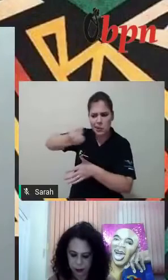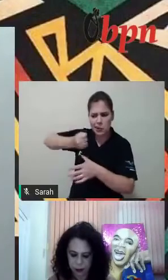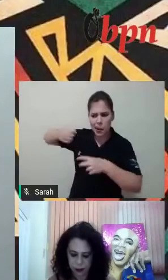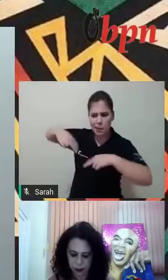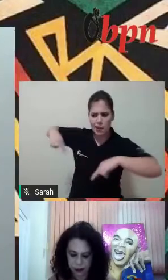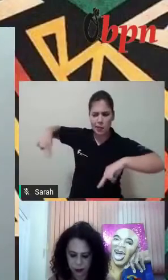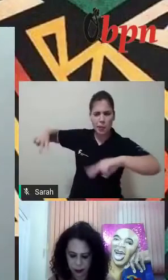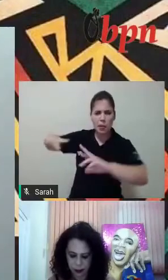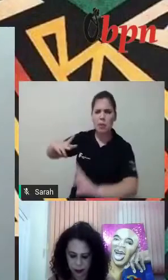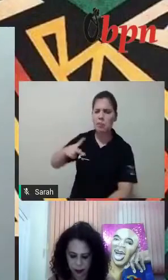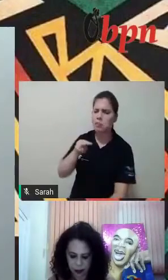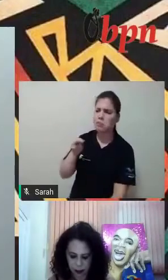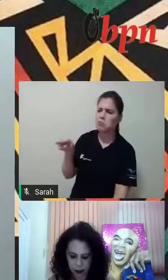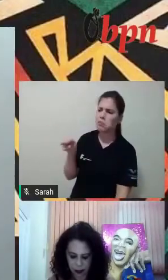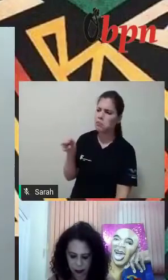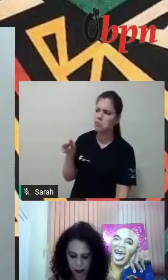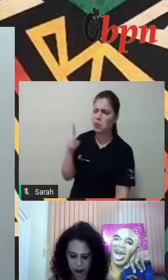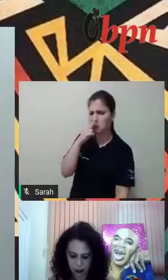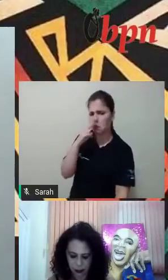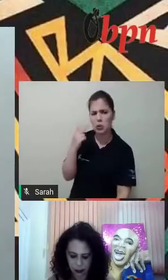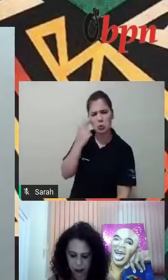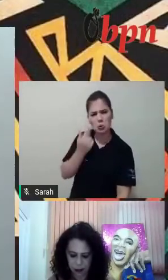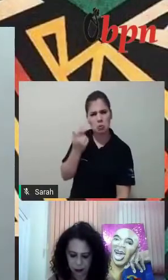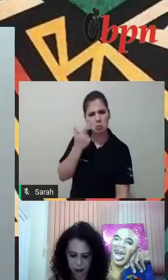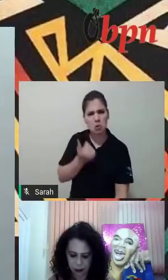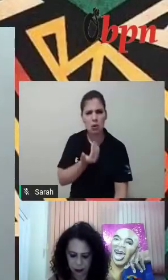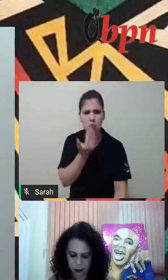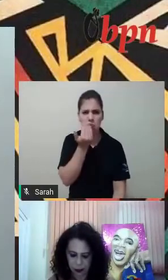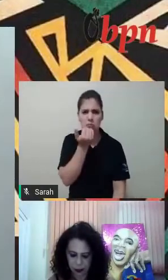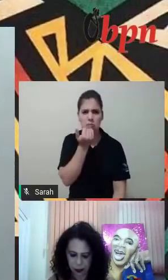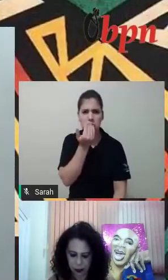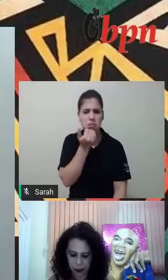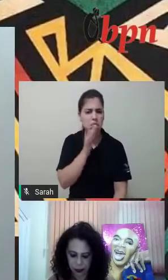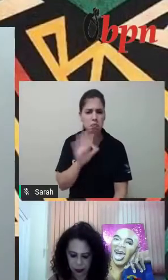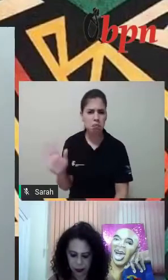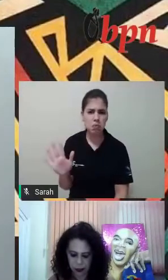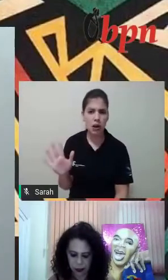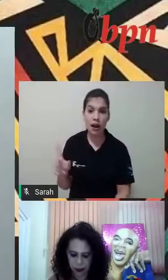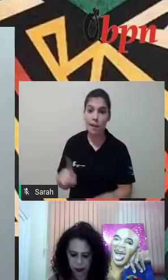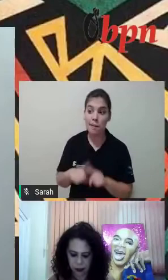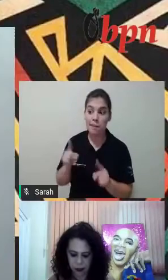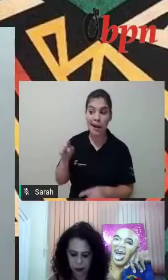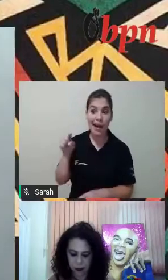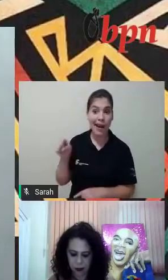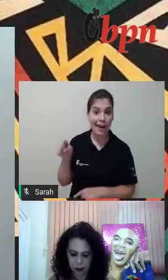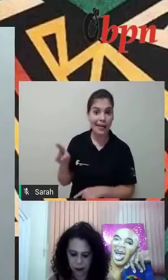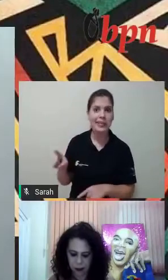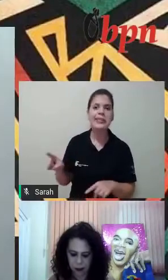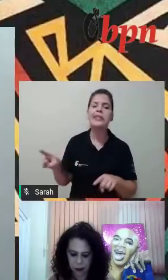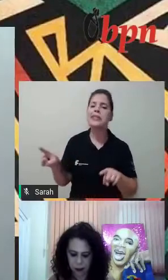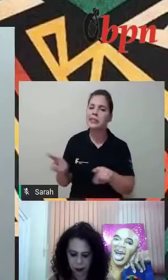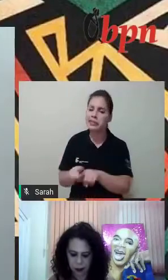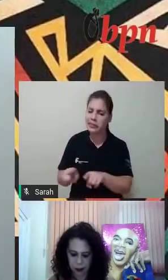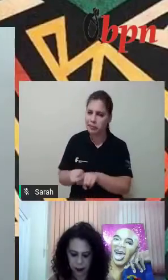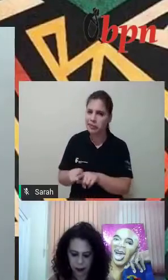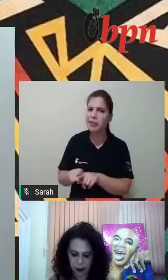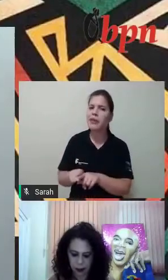simples alimentação, ali simplesmente se afirmava também um